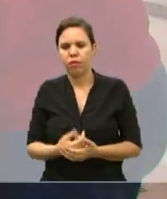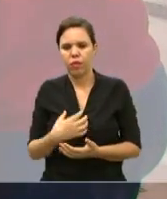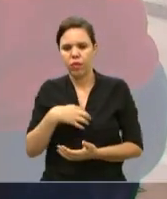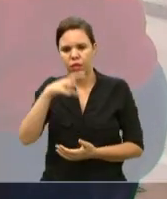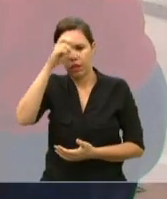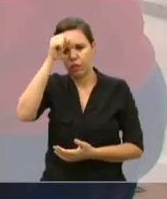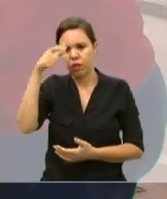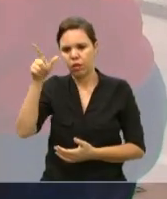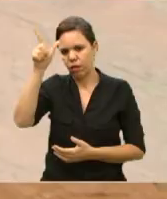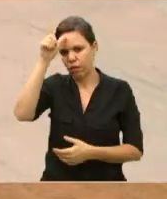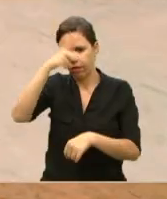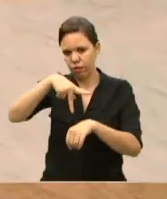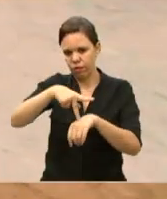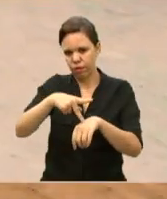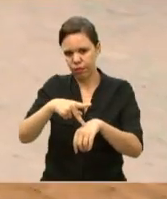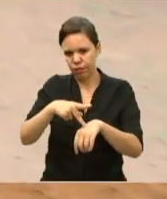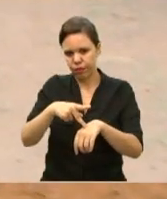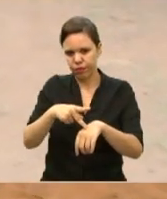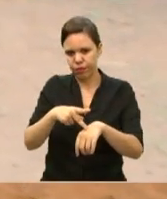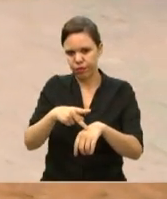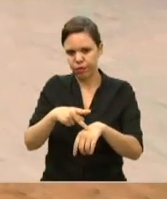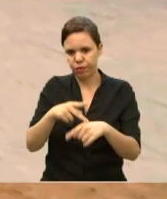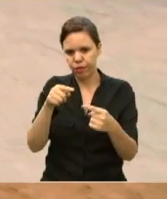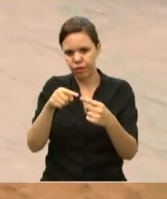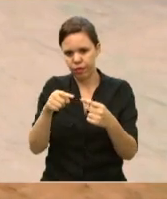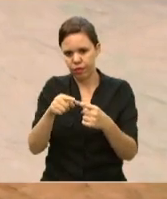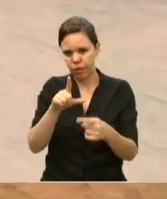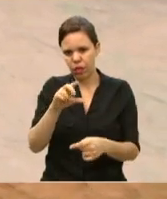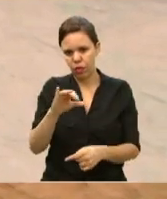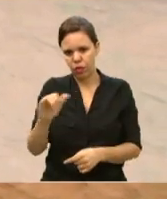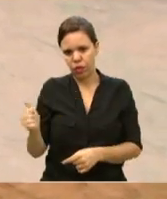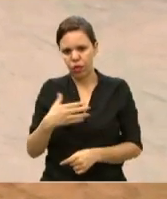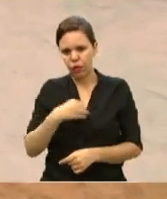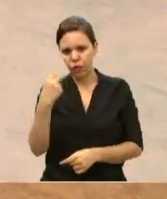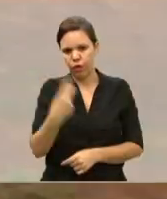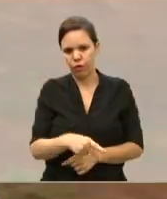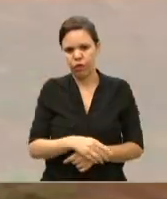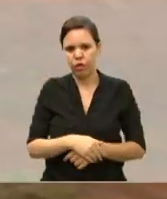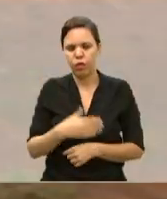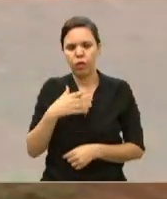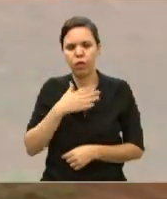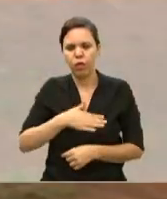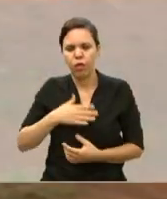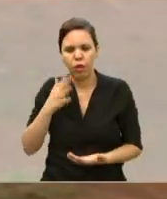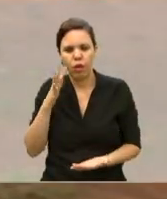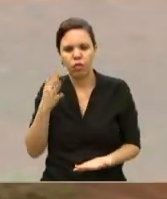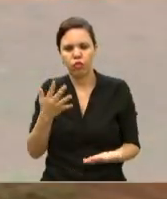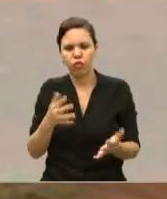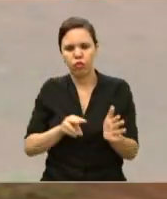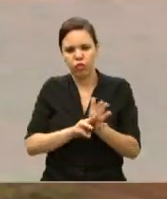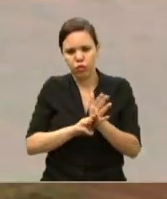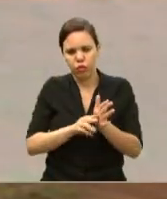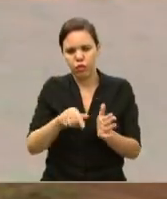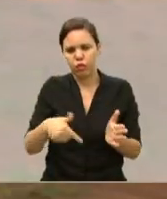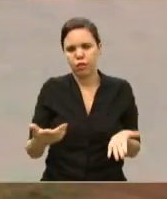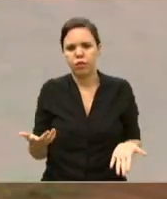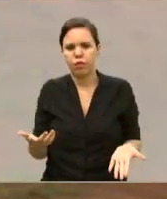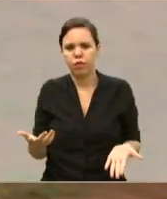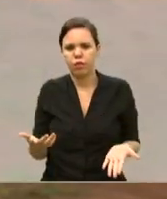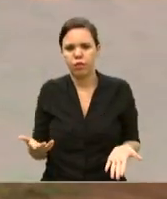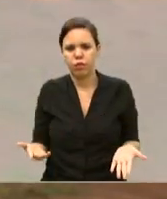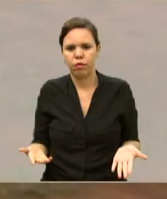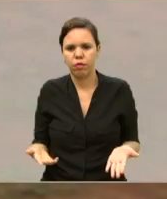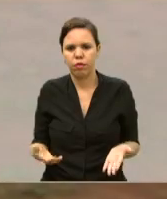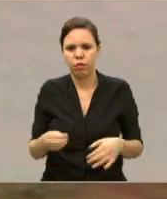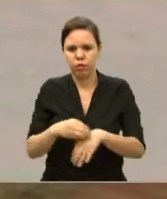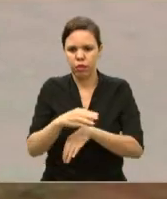que surgiu na Alemanha, ideal para Luciana e o filho dela. Eu considero que essa metodologia, ela